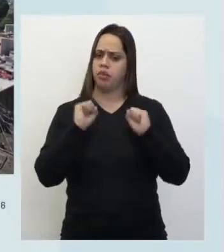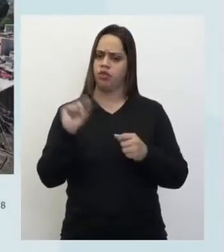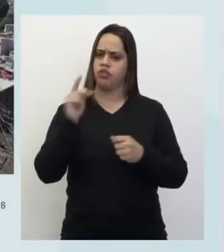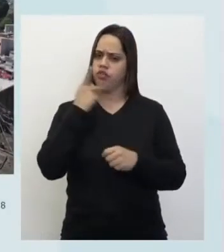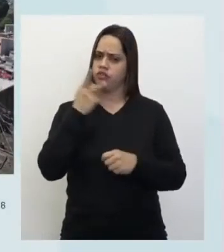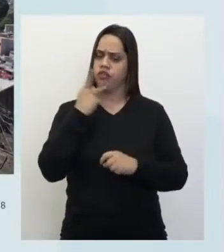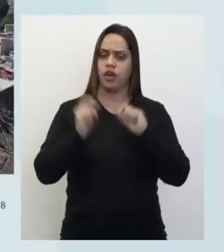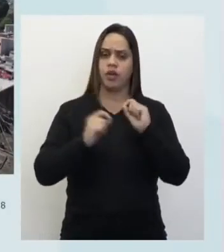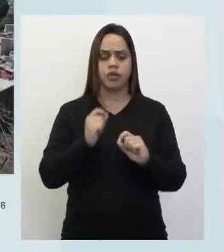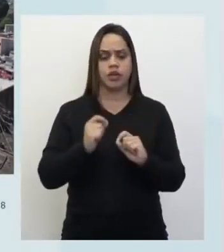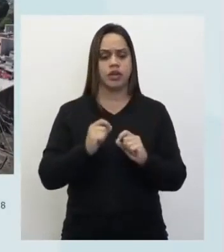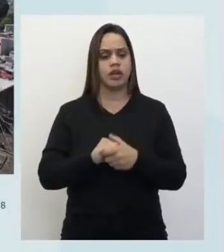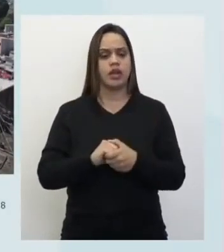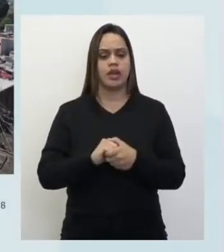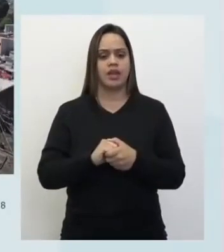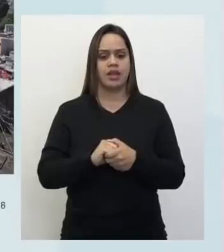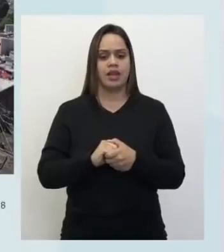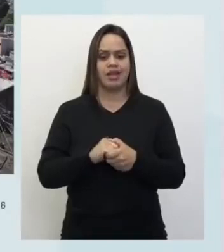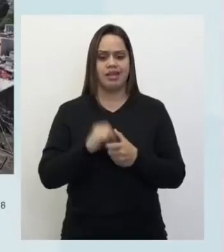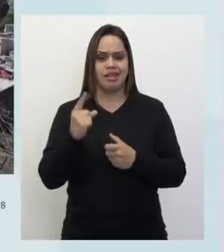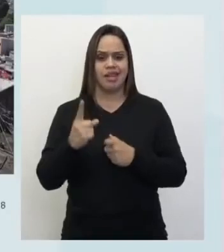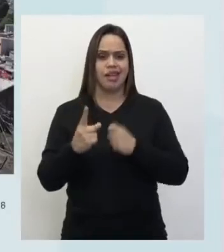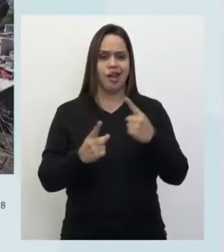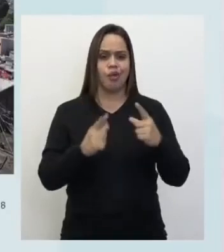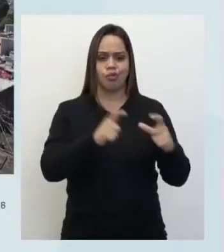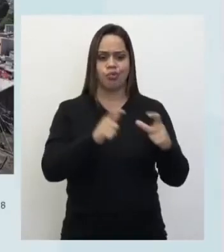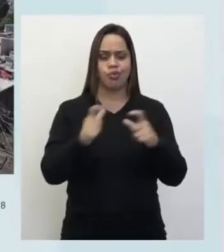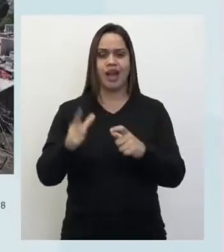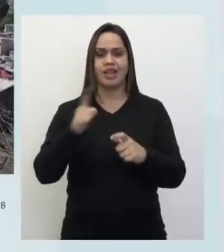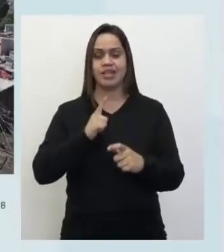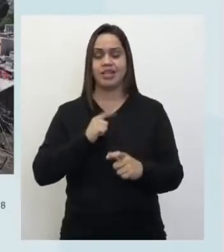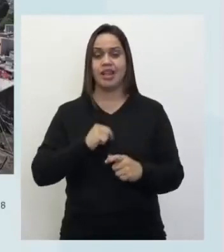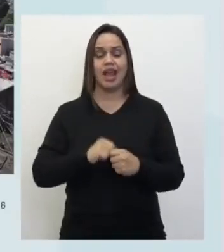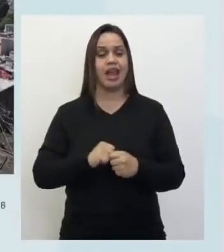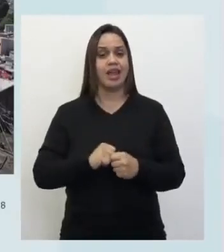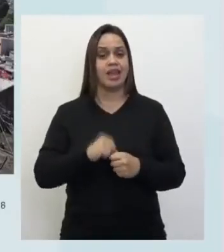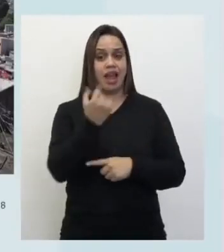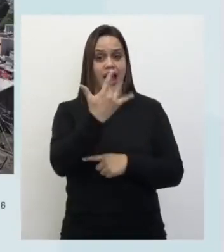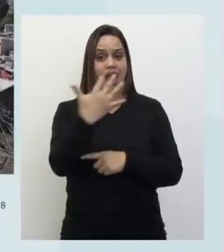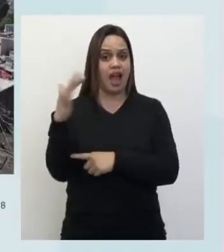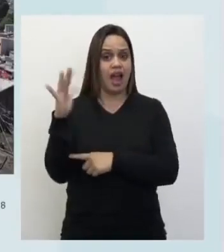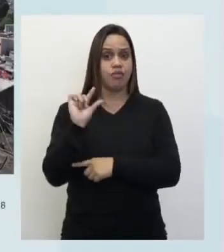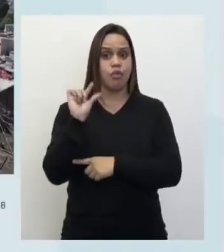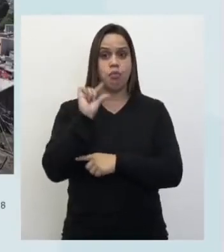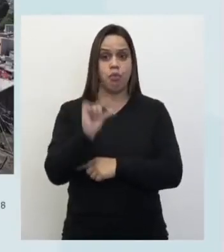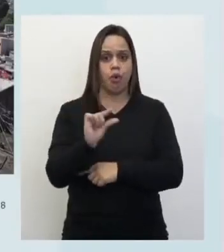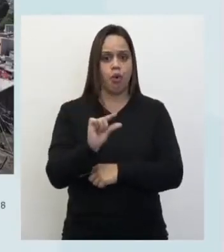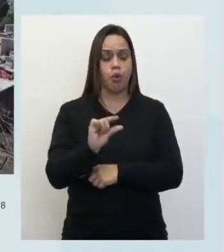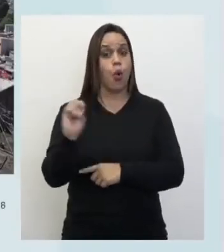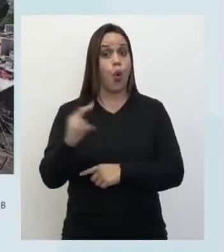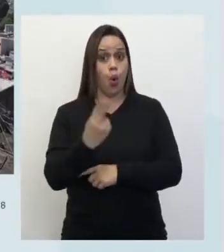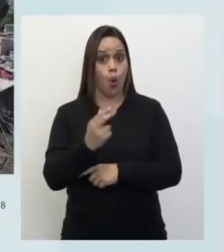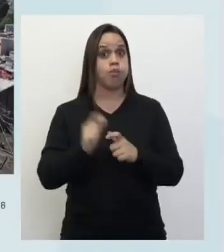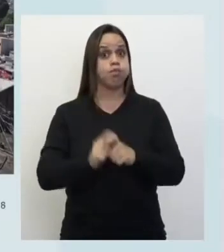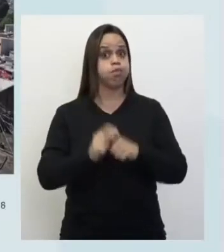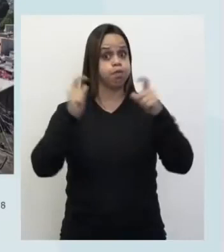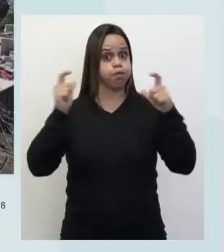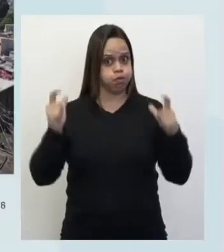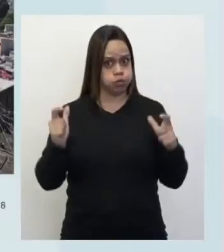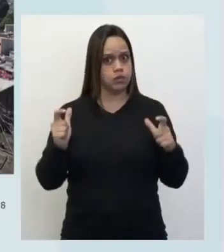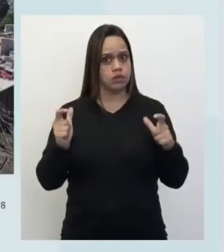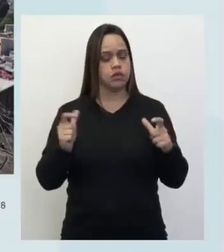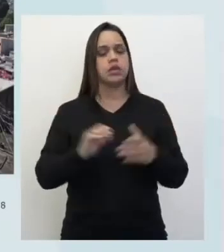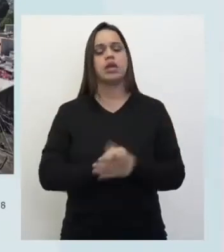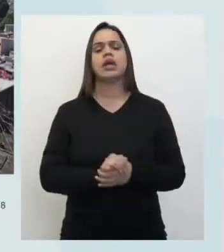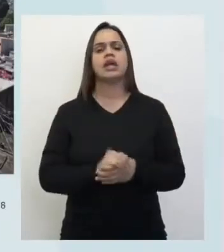das poucas árvores em alguns bairros ou a concentração de árvores em alguns bairros. Então, qual